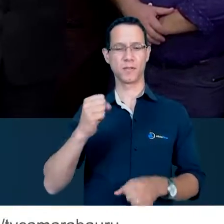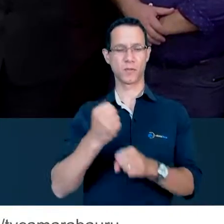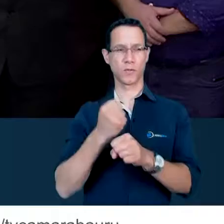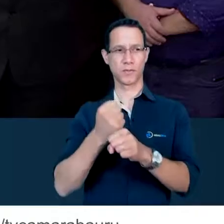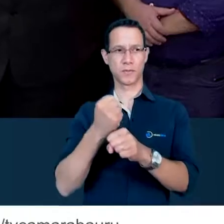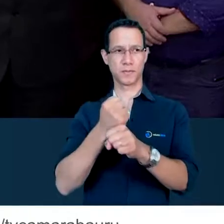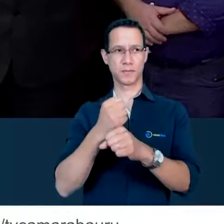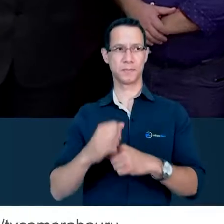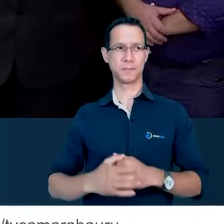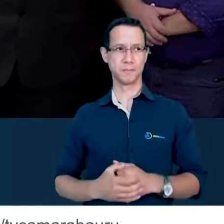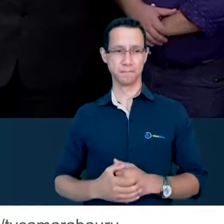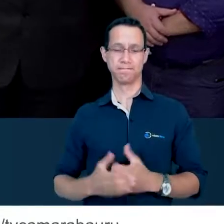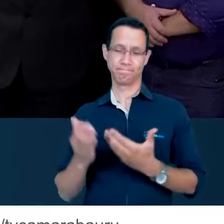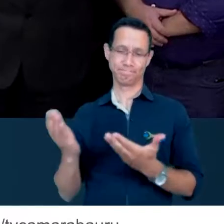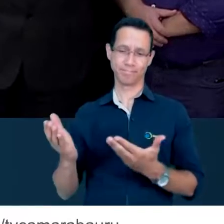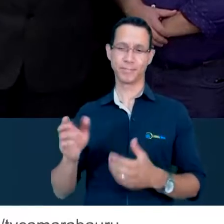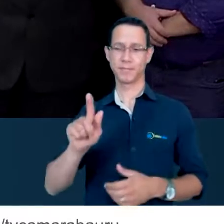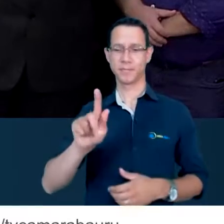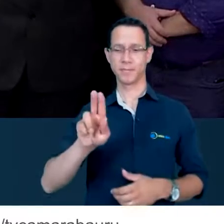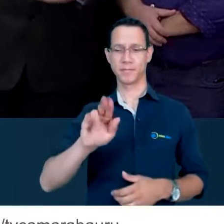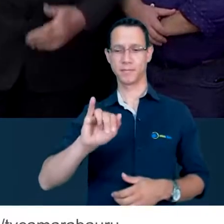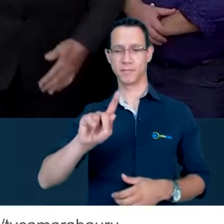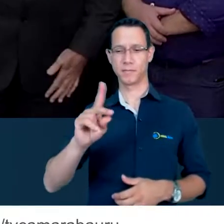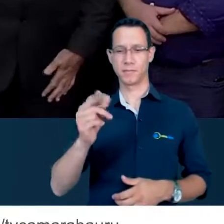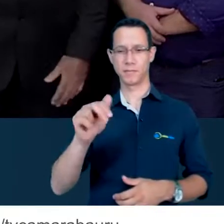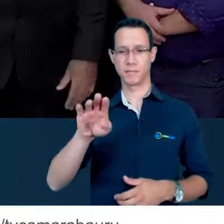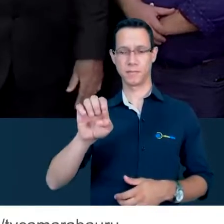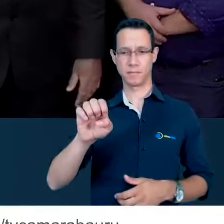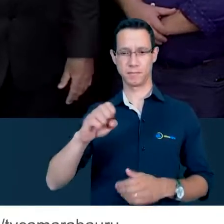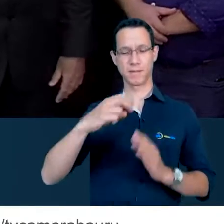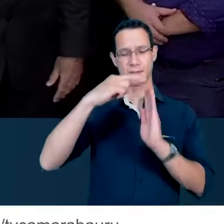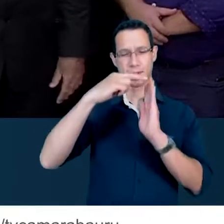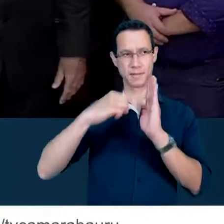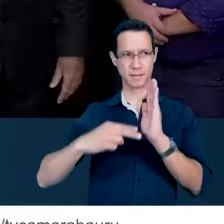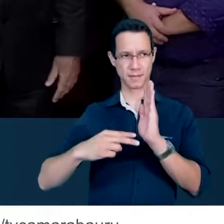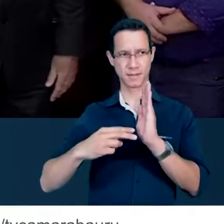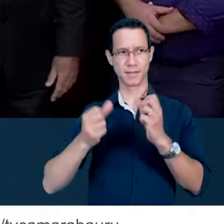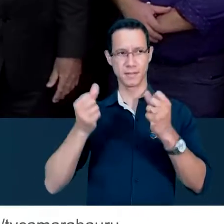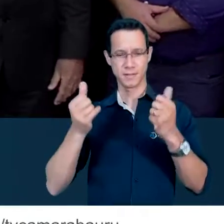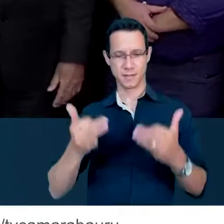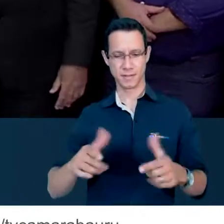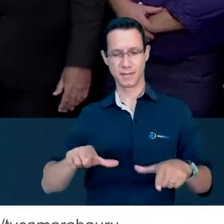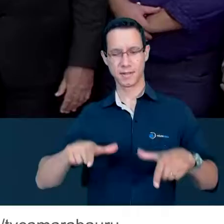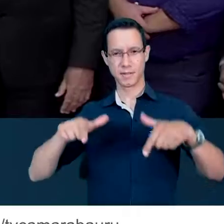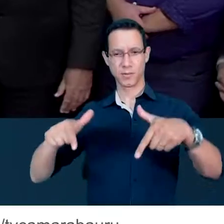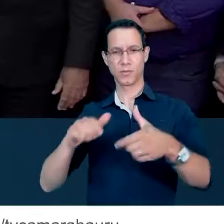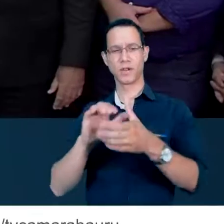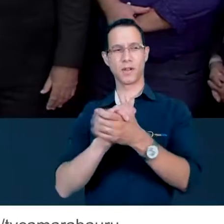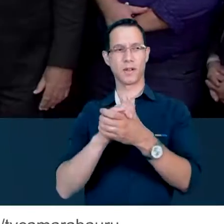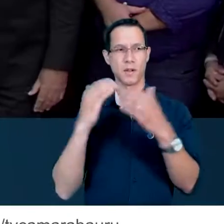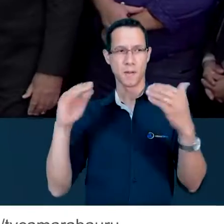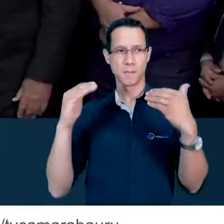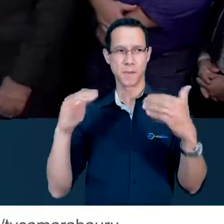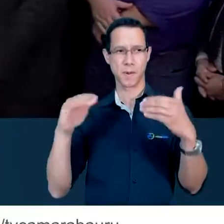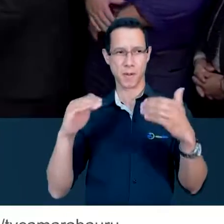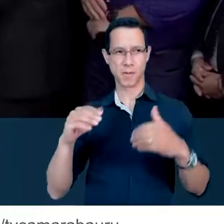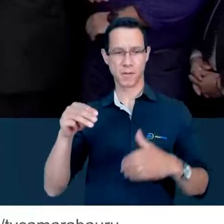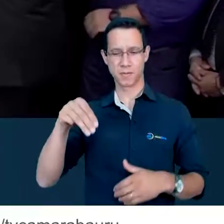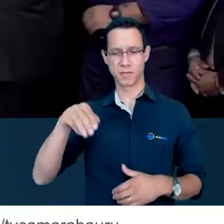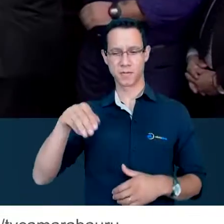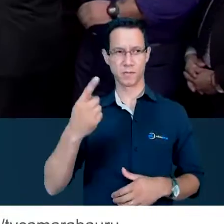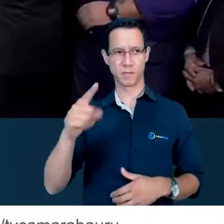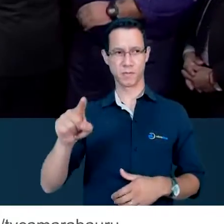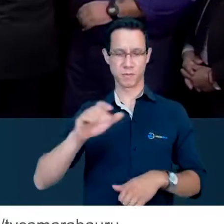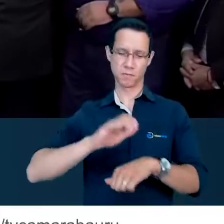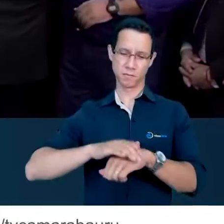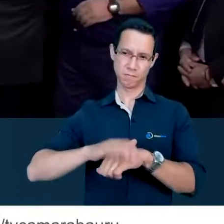ao Guilherme que faça a leitura da moção de aplauso, que é inteiramente de iniciativa dele.